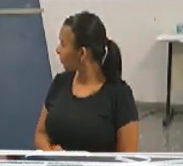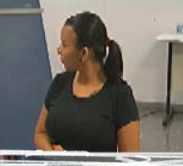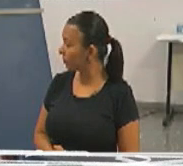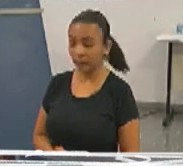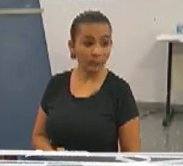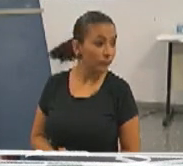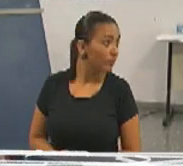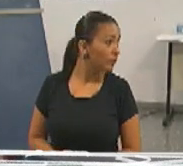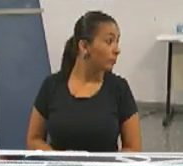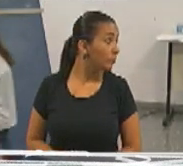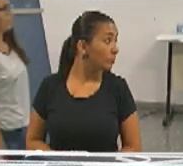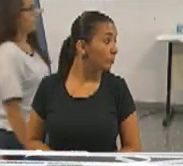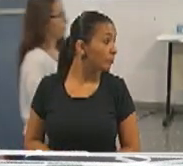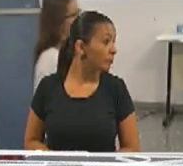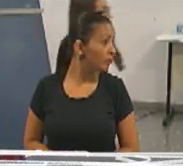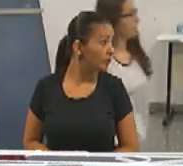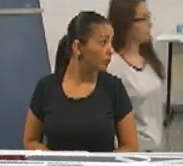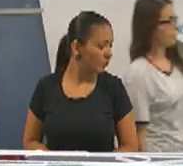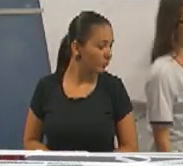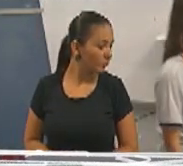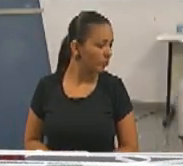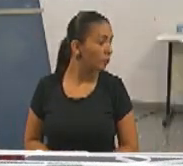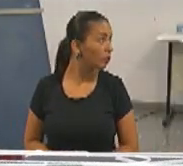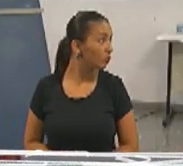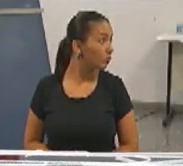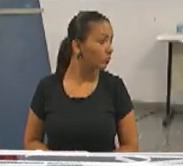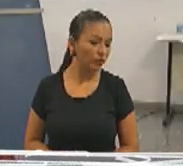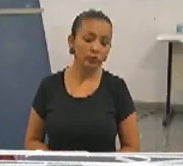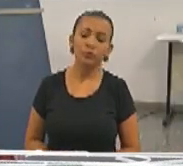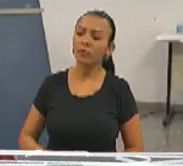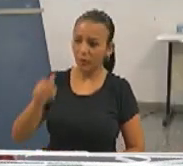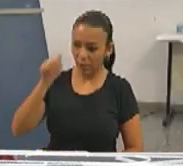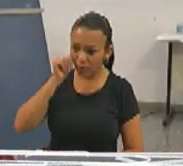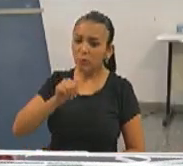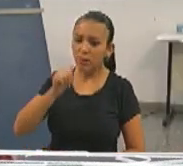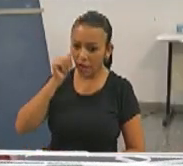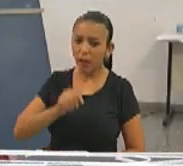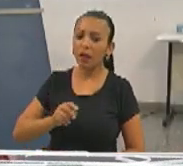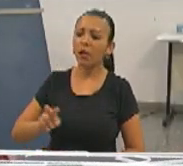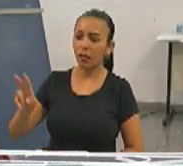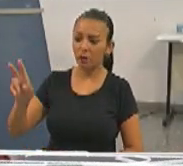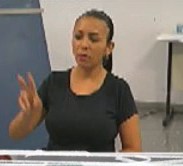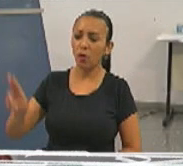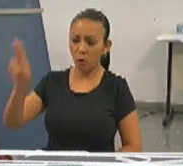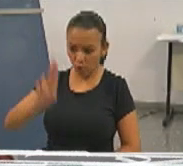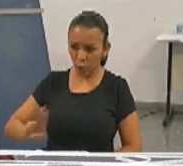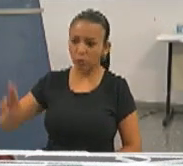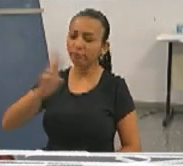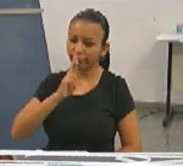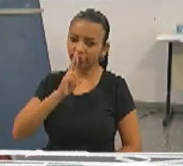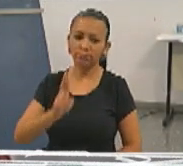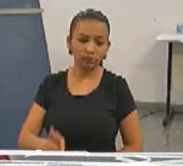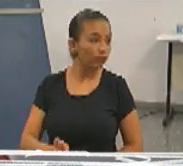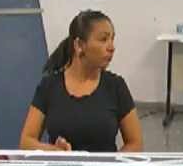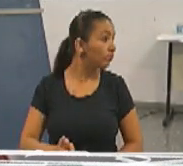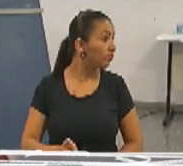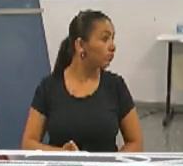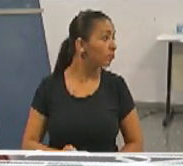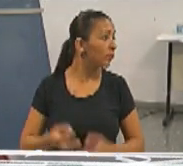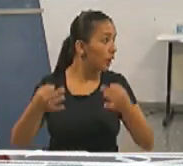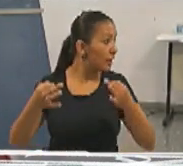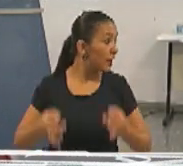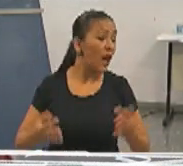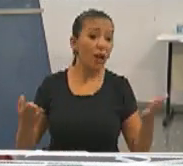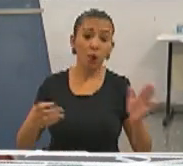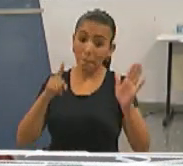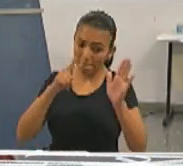forma possível e a candidata utilizou dos 2 minutos de resposta, pelo nosso regulamento, está contemplada a